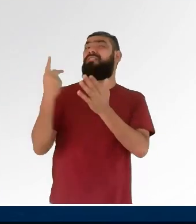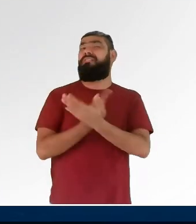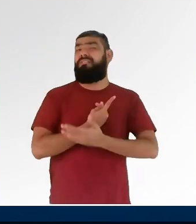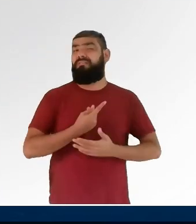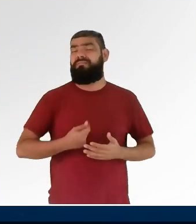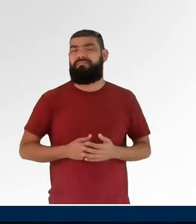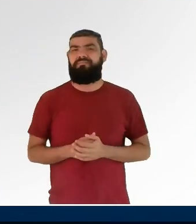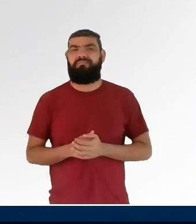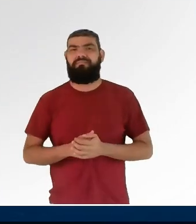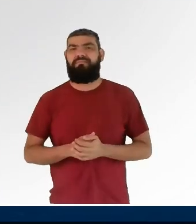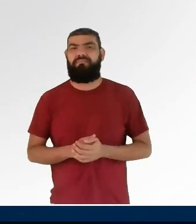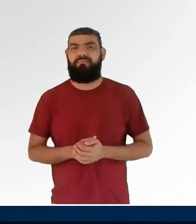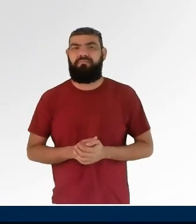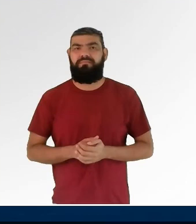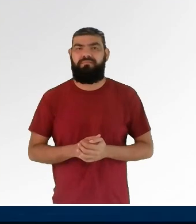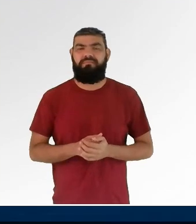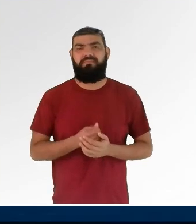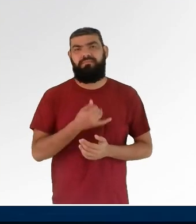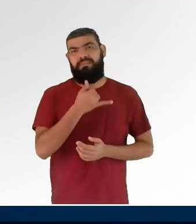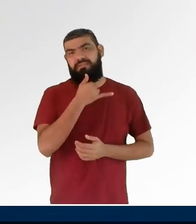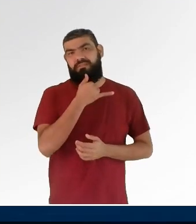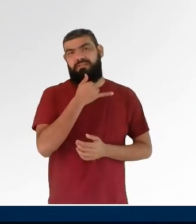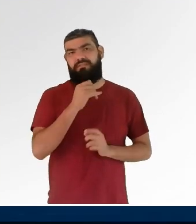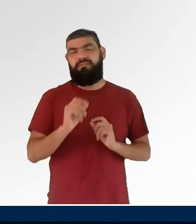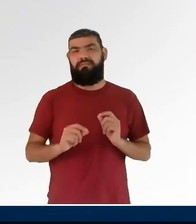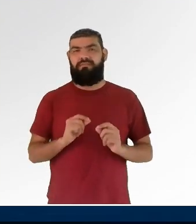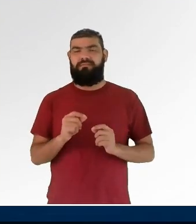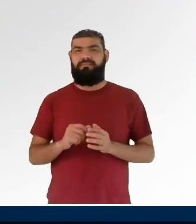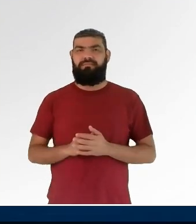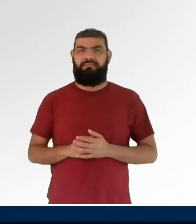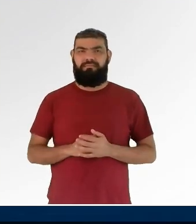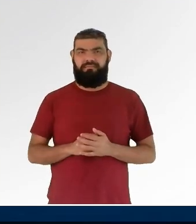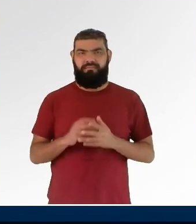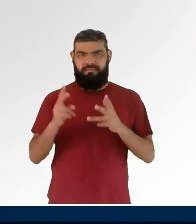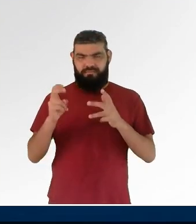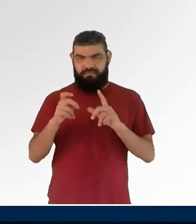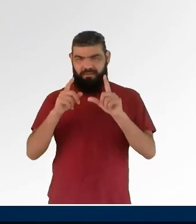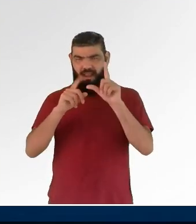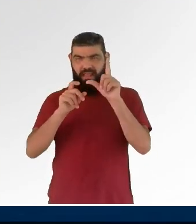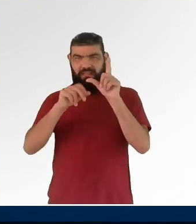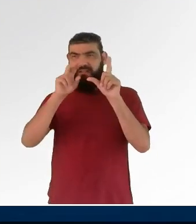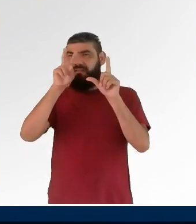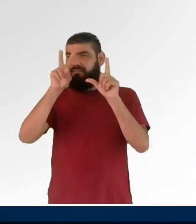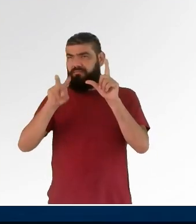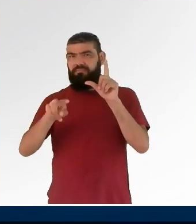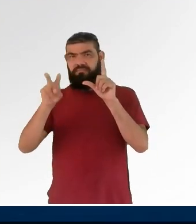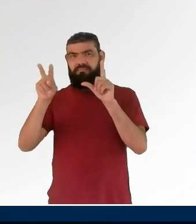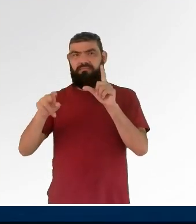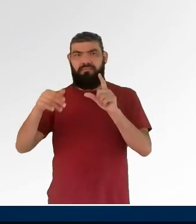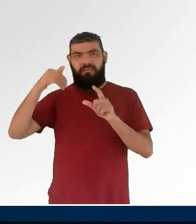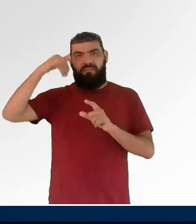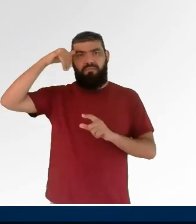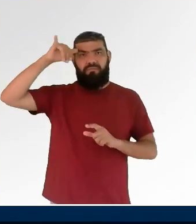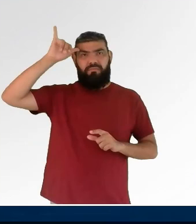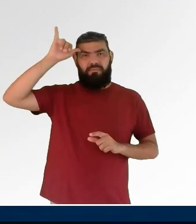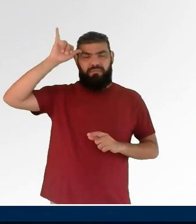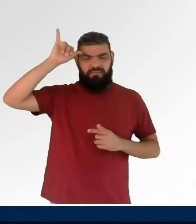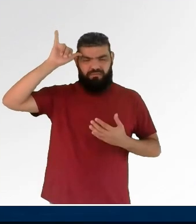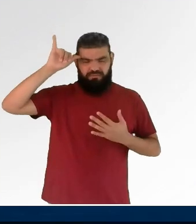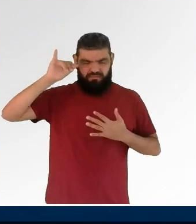Aconteceu um fato triste. Está percebendo aí na letra? Um boi sem coração, como diz a mãe do